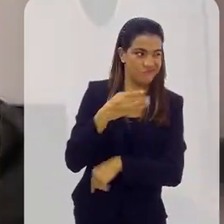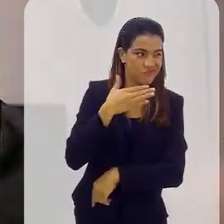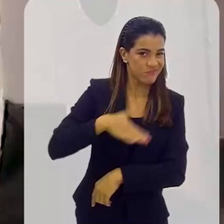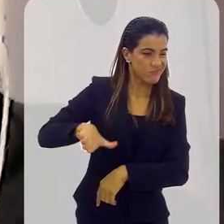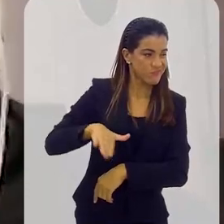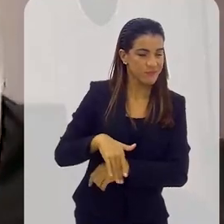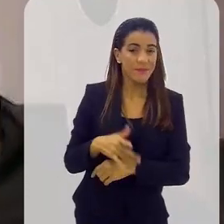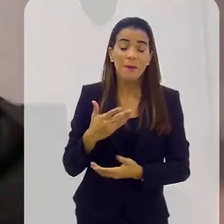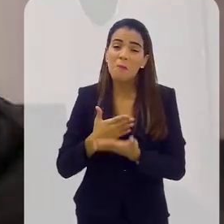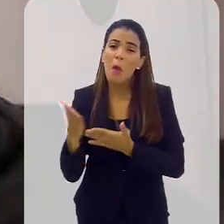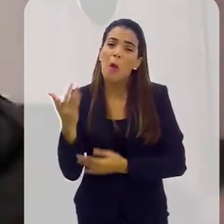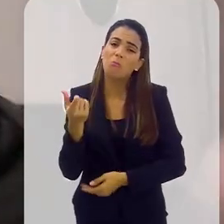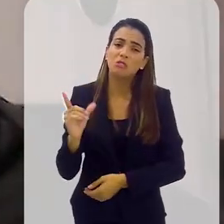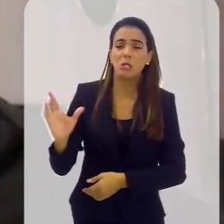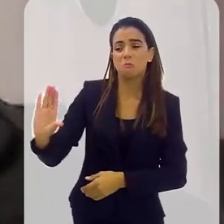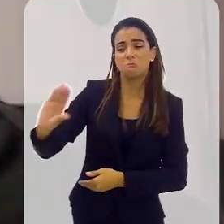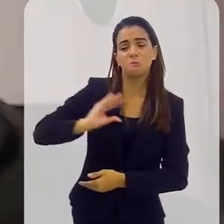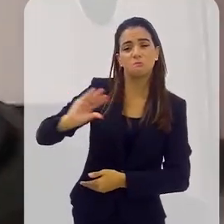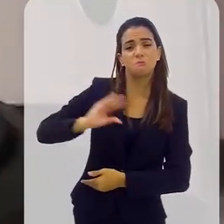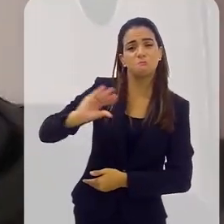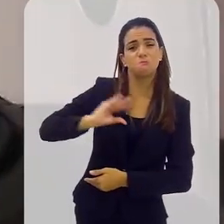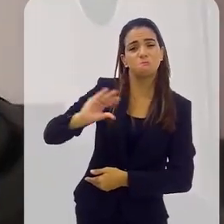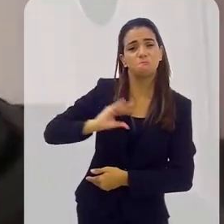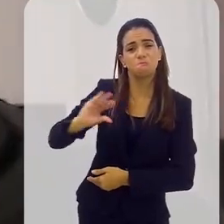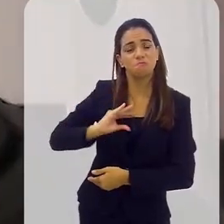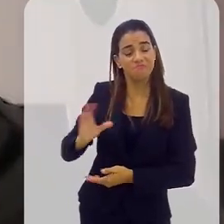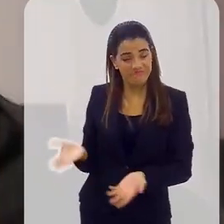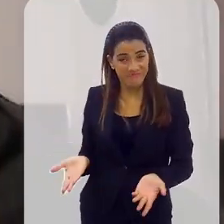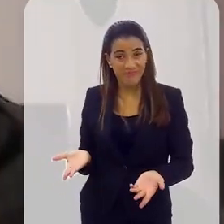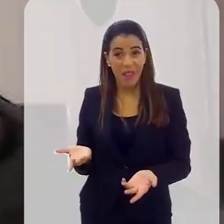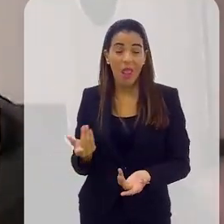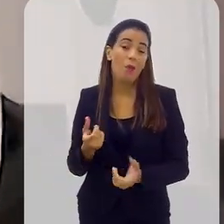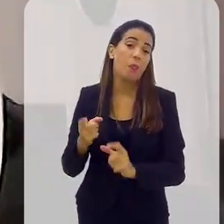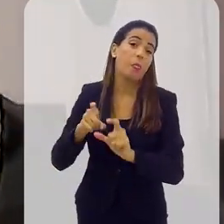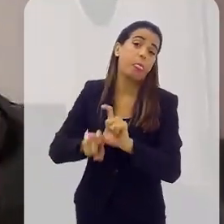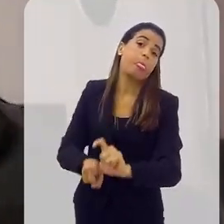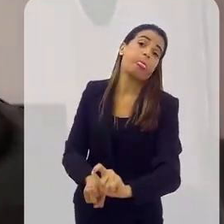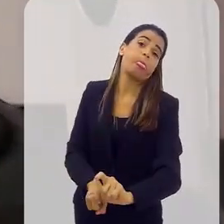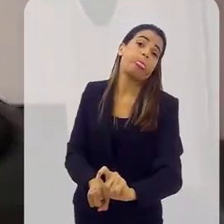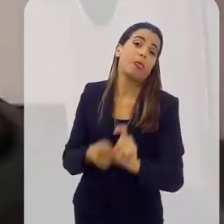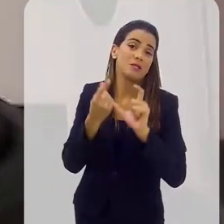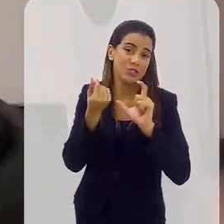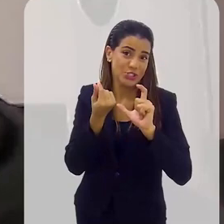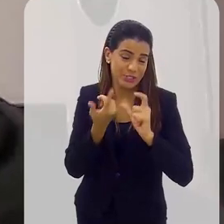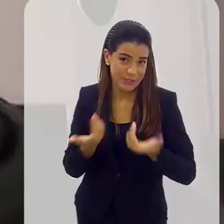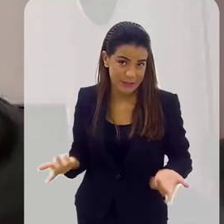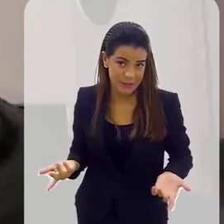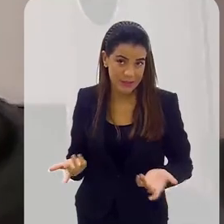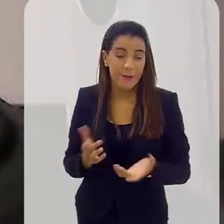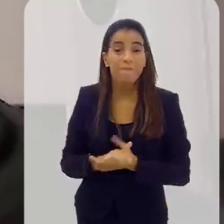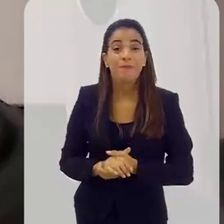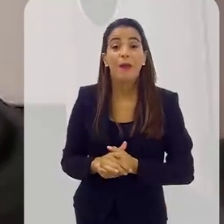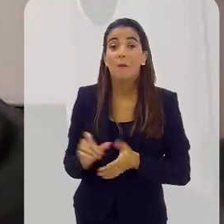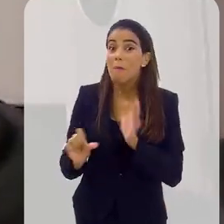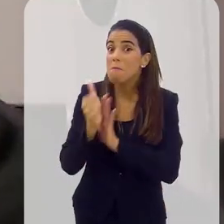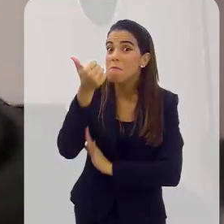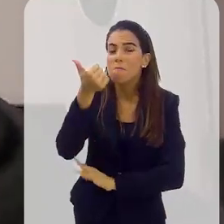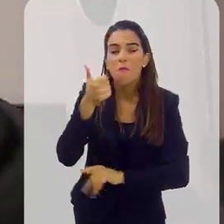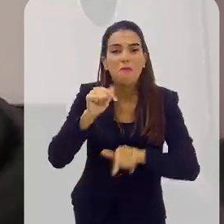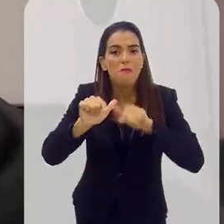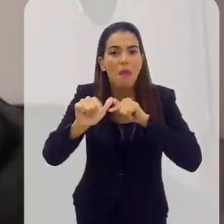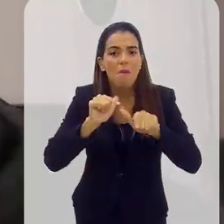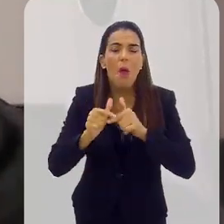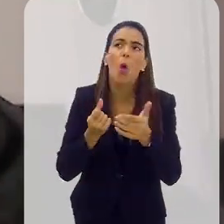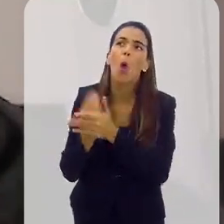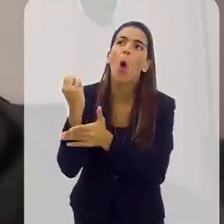Mas dentro do metrô eu já comecei a ganhar o meu dinheiro e comecei a me endividar muito. E chegou numa hora que eu estava muito endividado, né? Porque o primeiro emprego